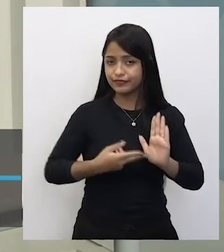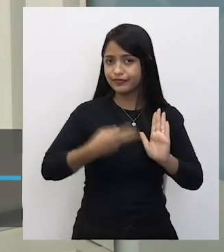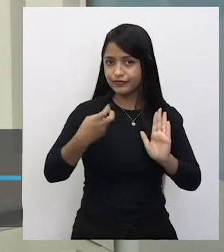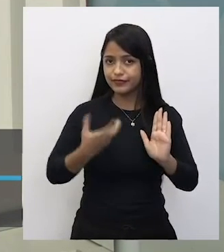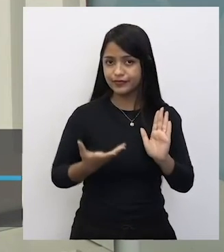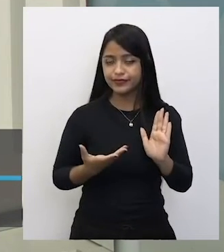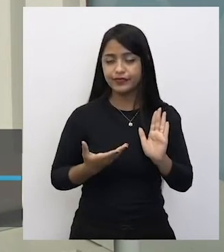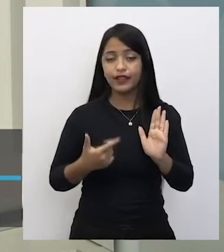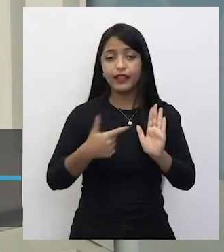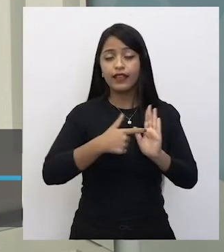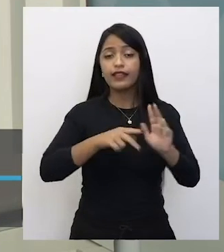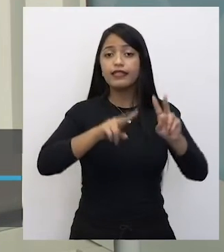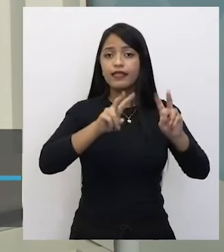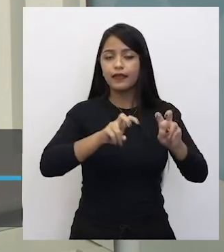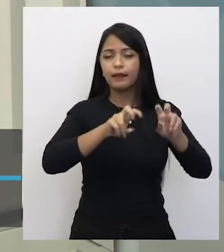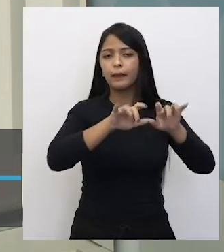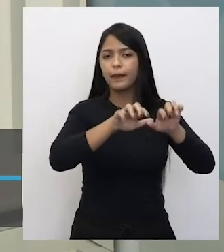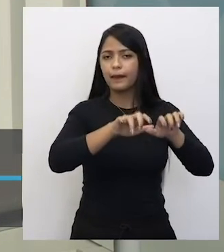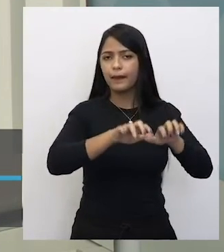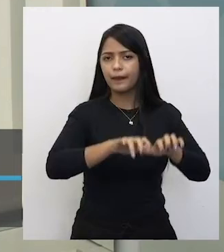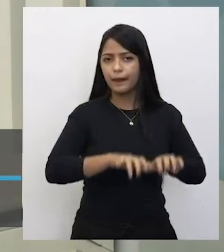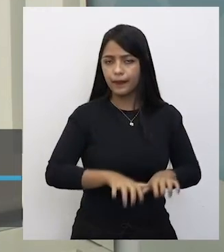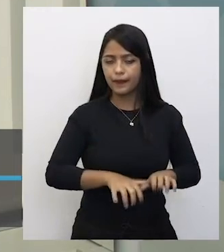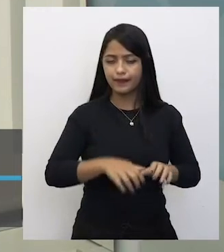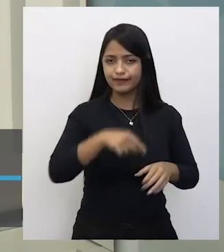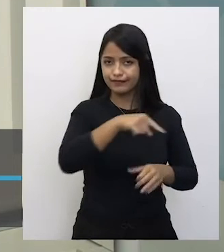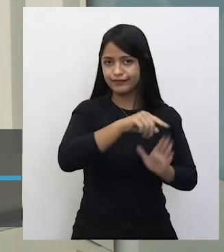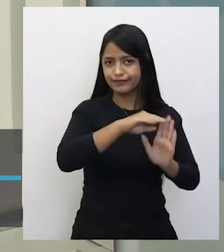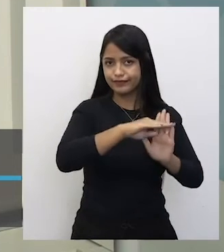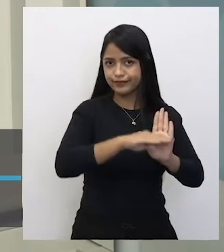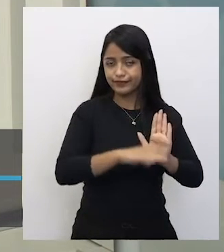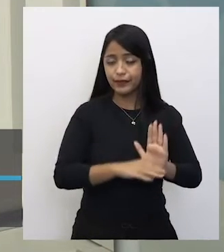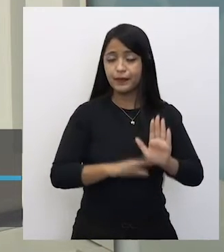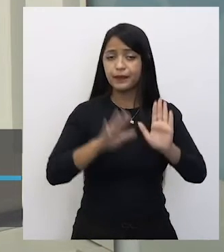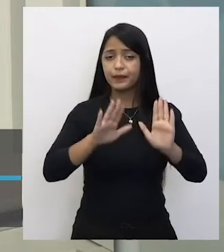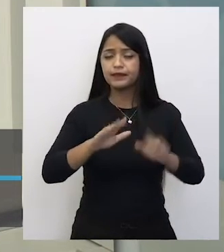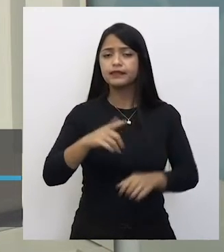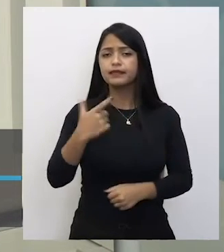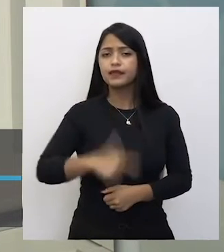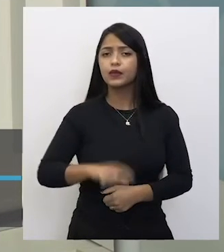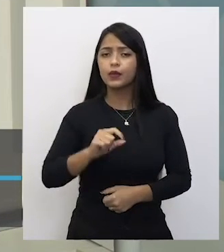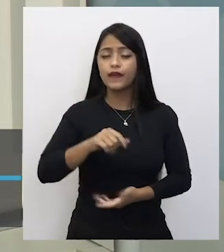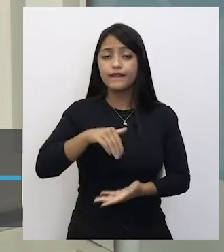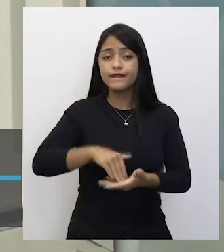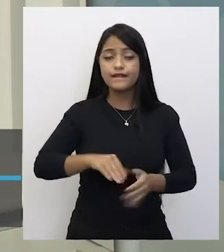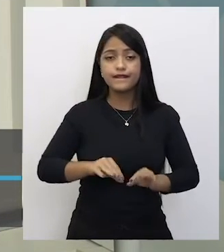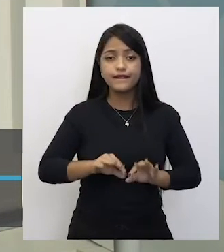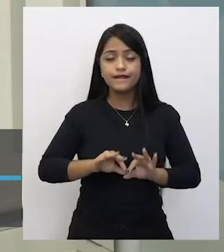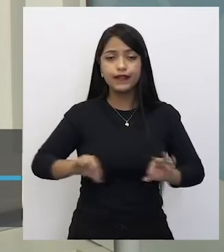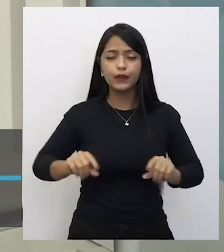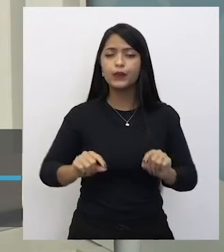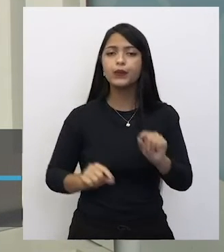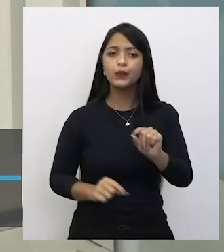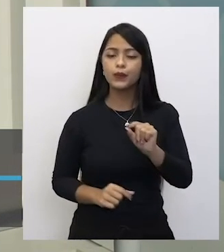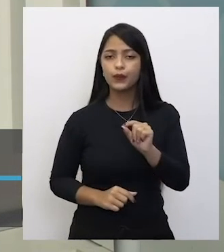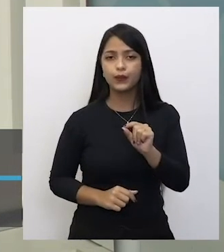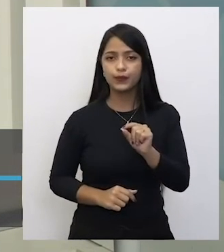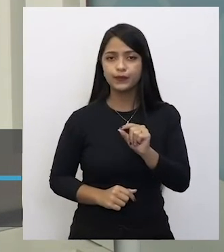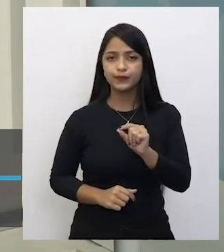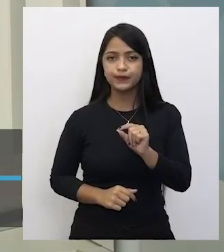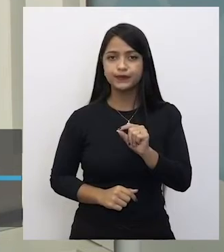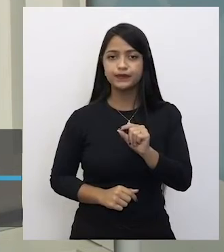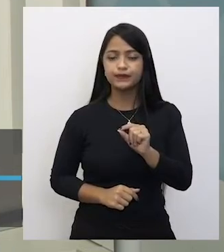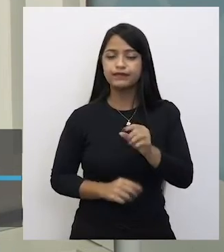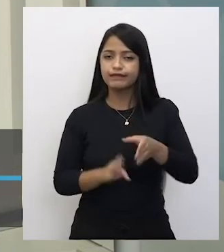aí, como esse tema foi desenvolvido dentro desse editorial, mas também que vai chegar no final aí que tem uma uma